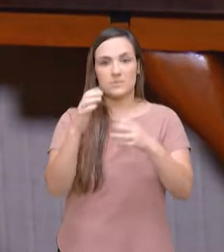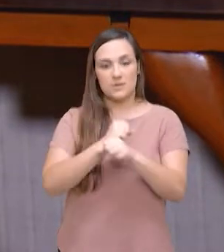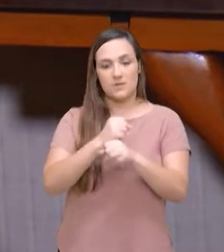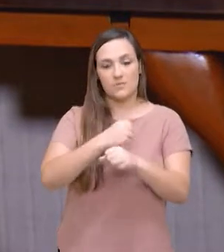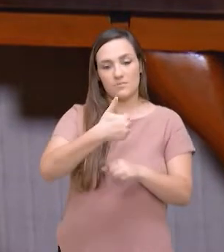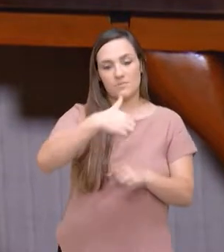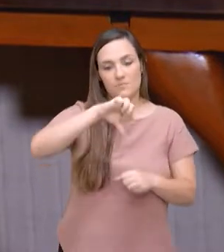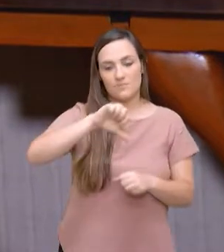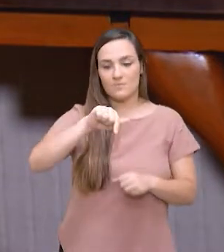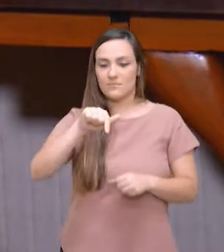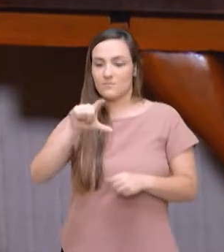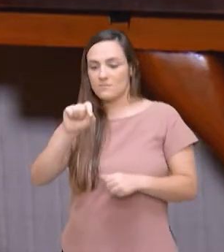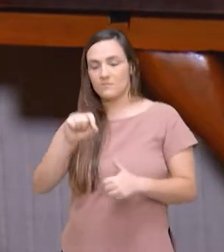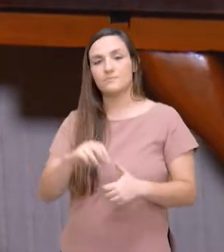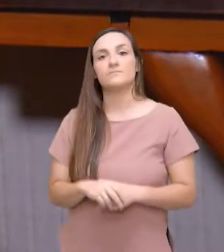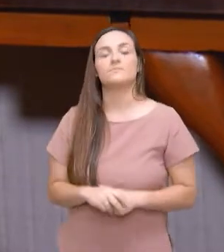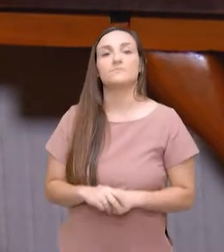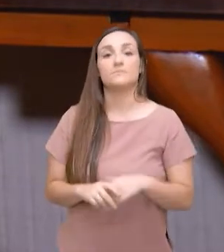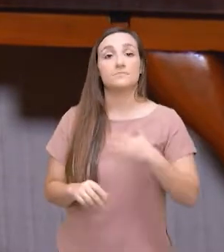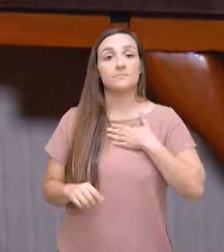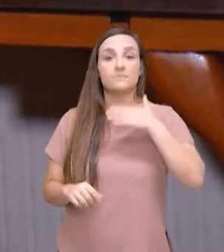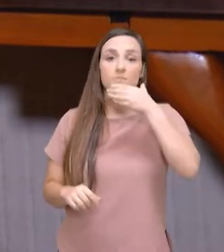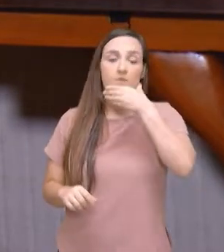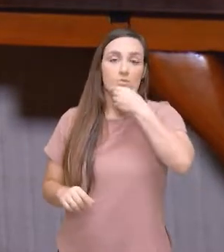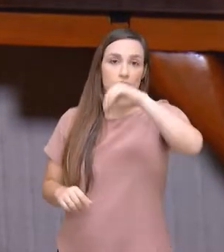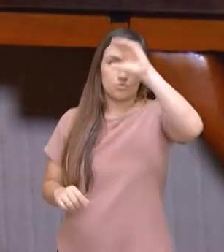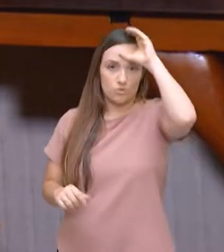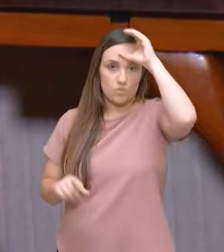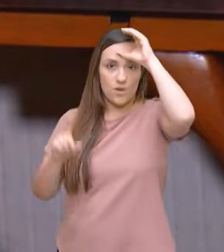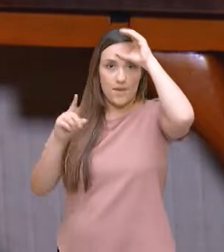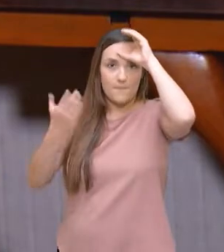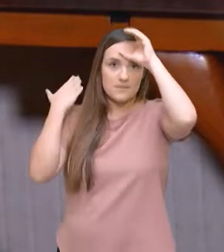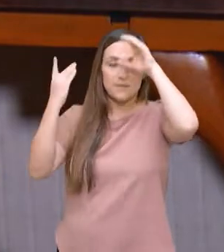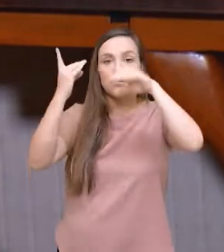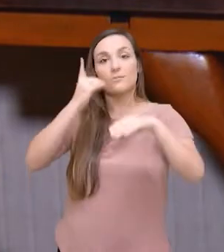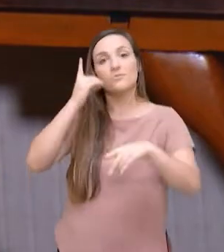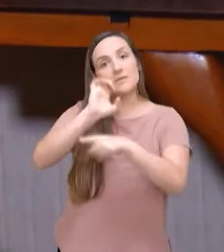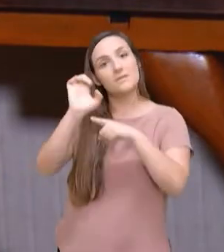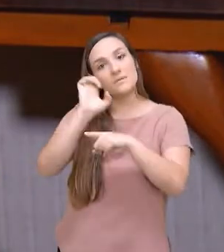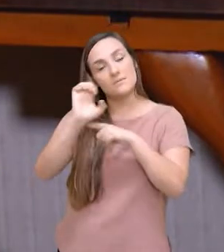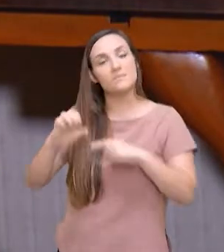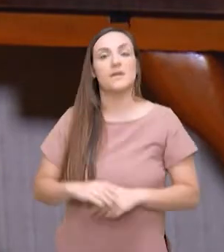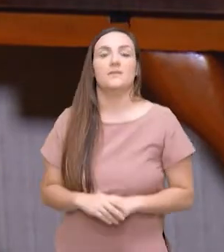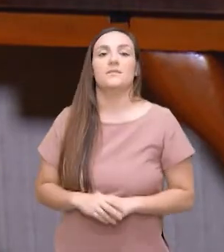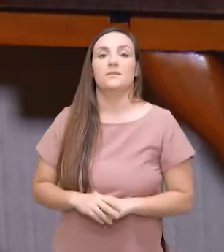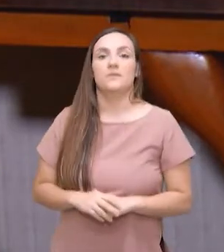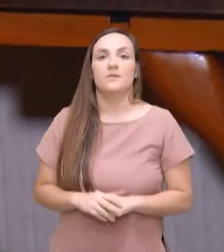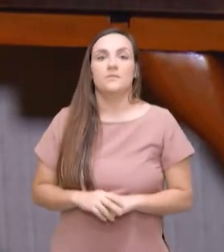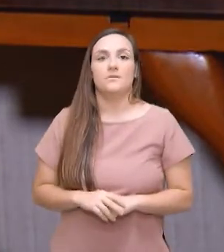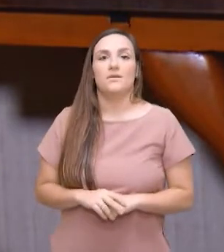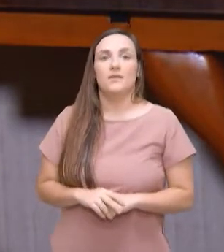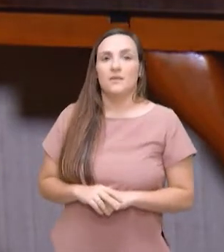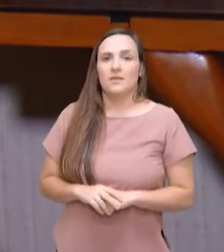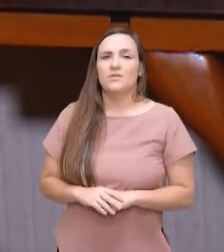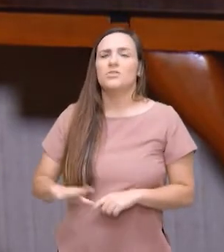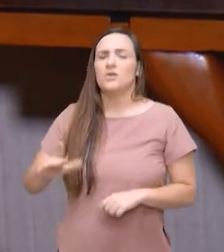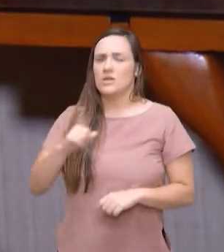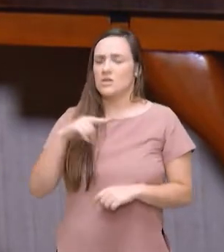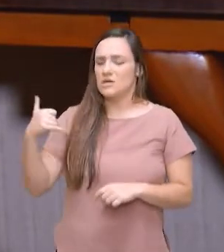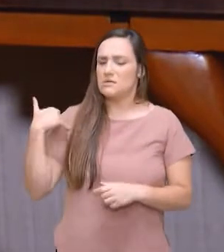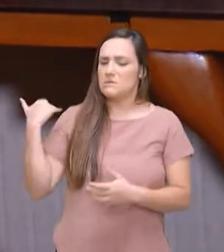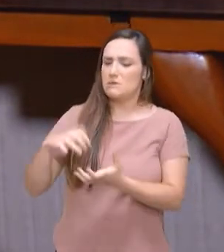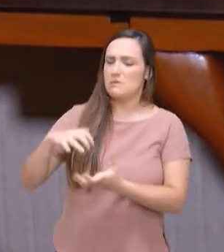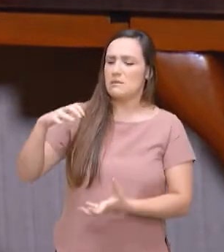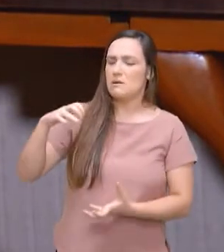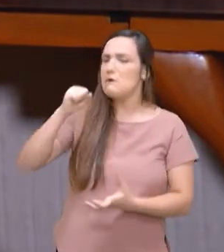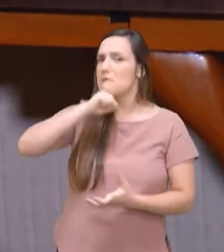1970. Meu tio, deputado estadual, ele tinha uma idade